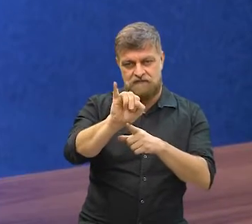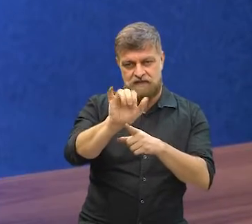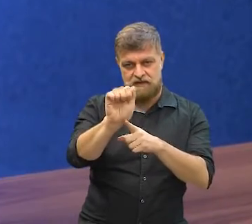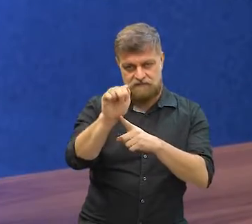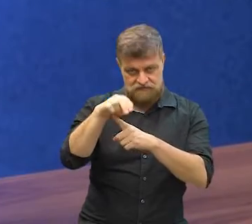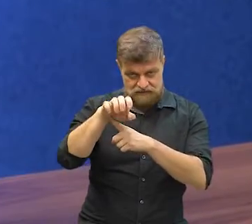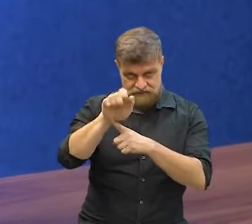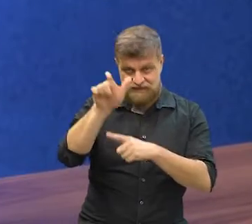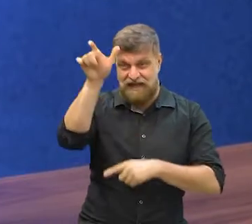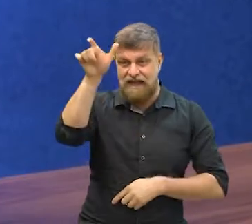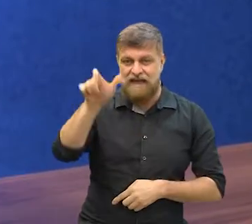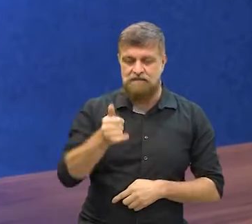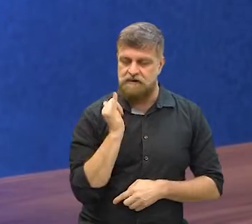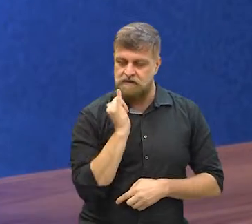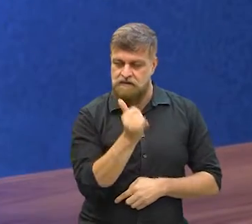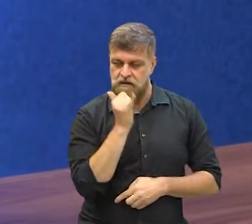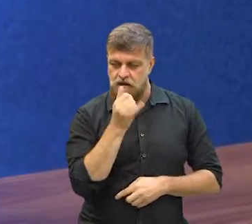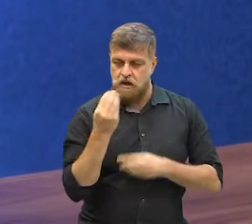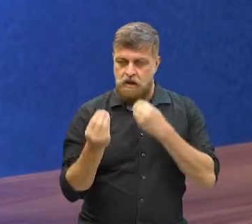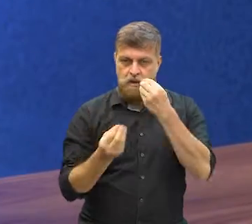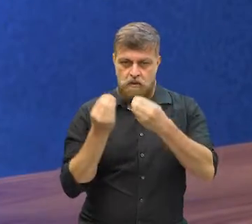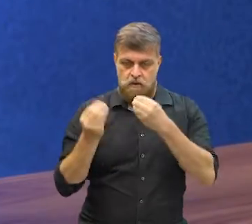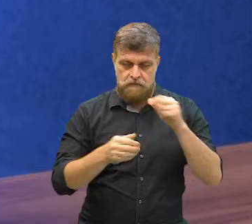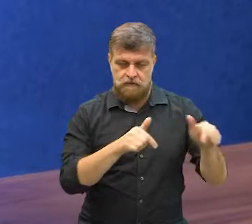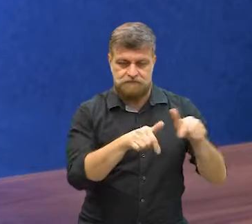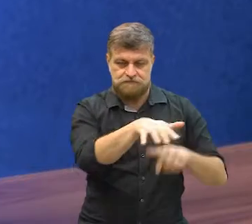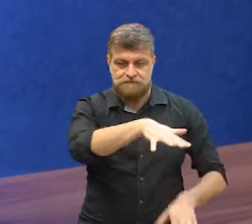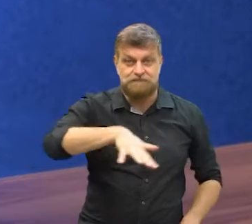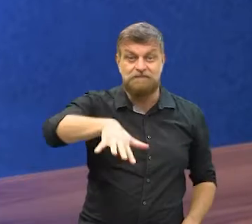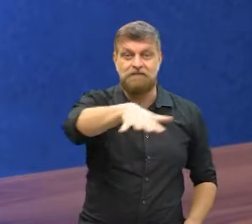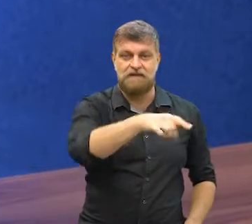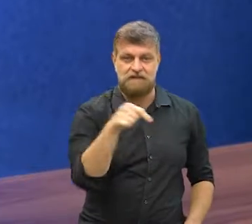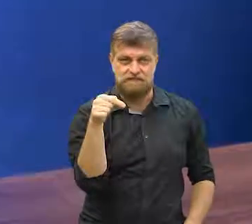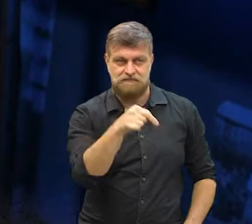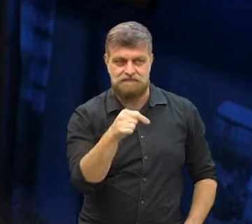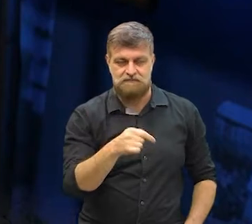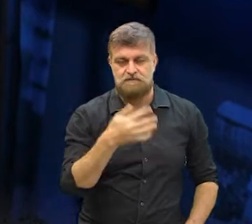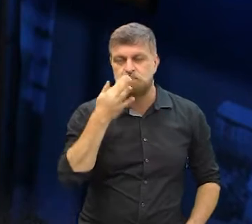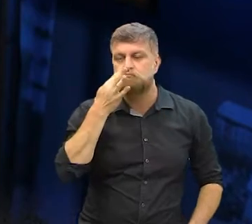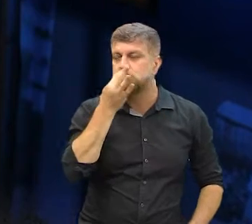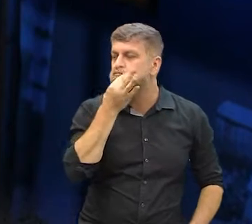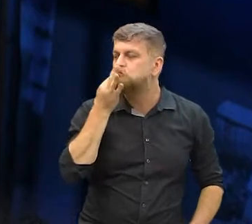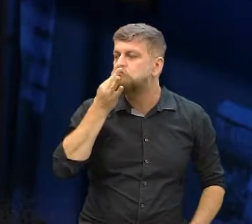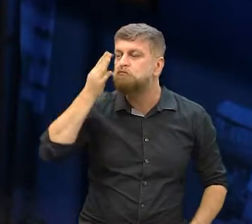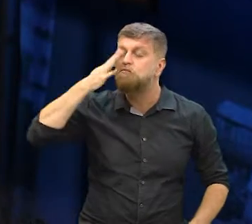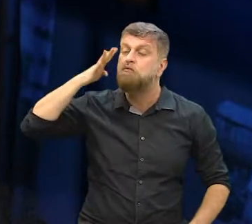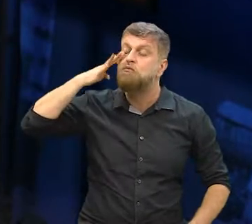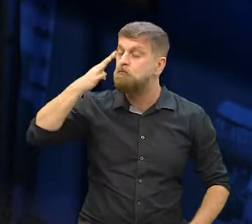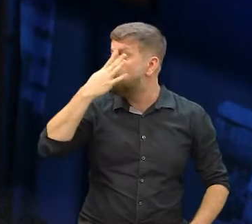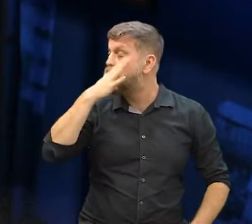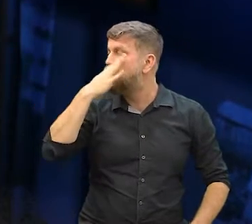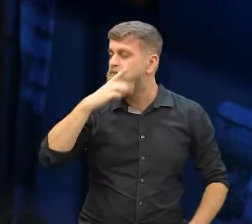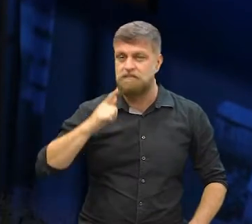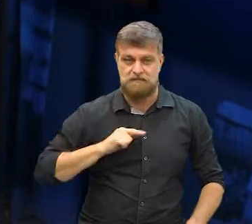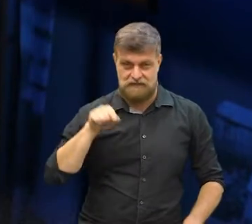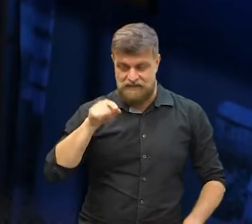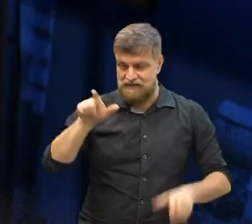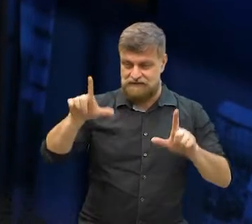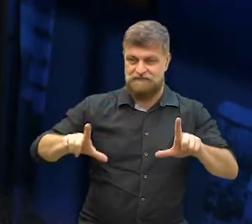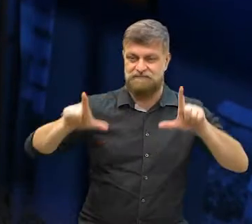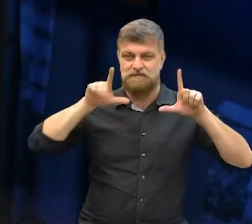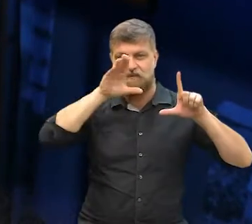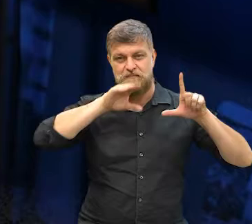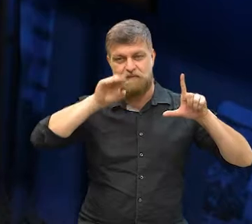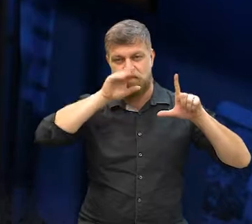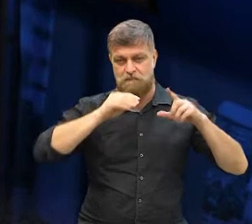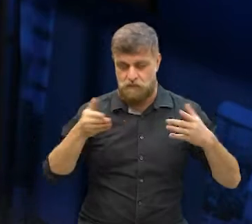gente essa história de como é empreender nesse setor. Viviane, seja bem-vinda ao Ser Empreendedor de